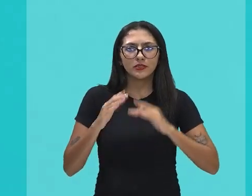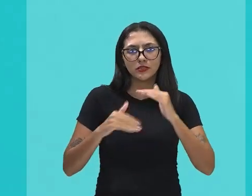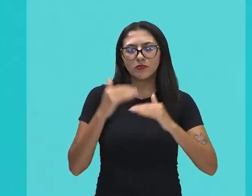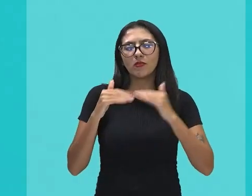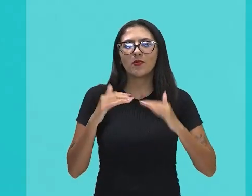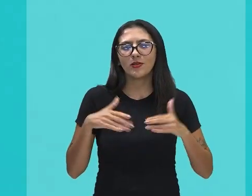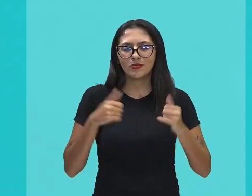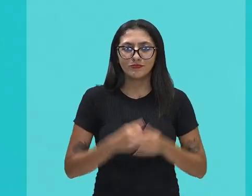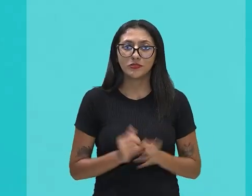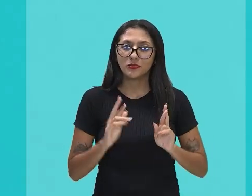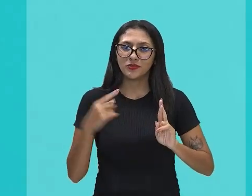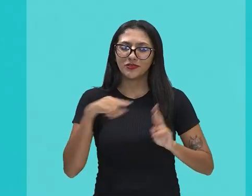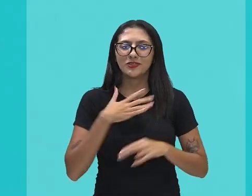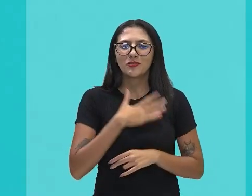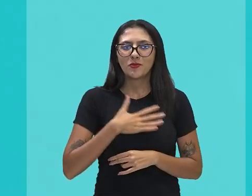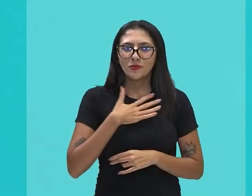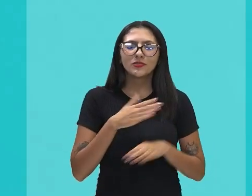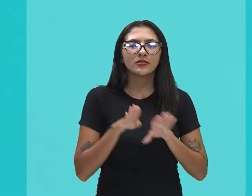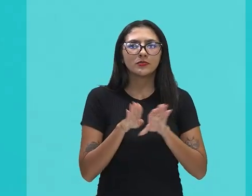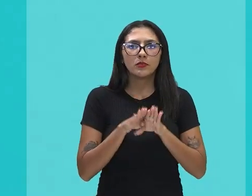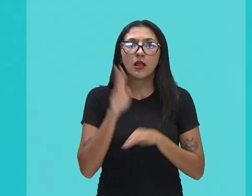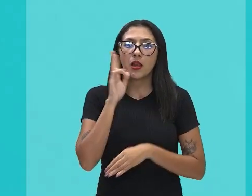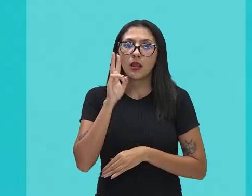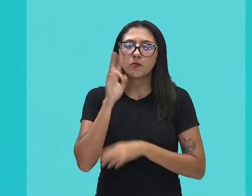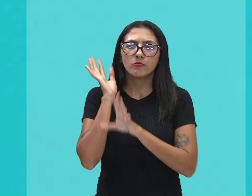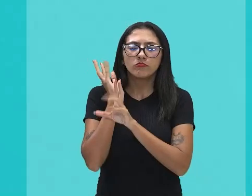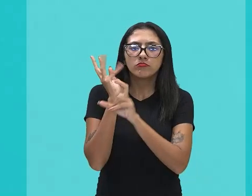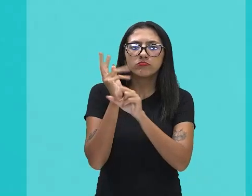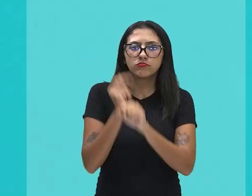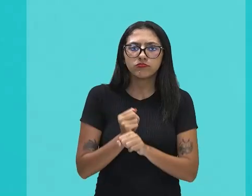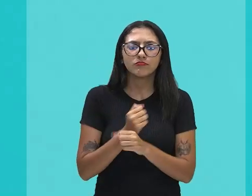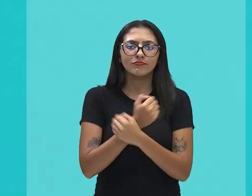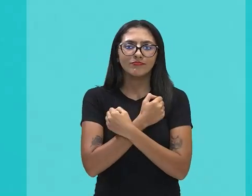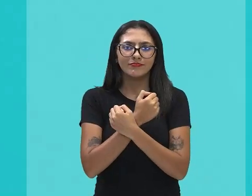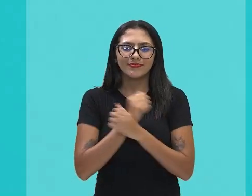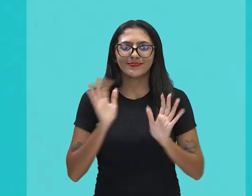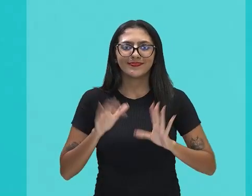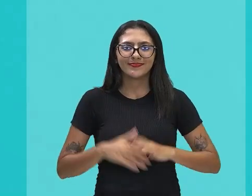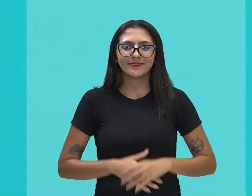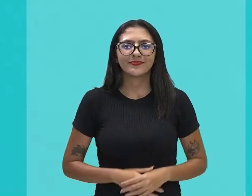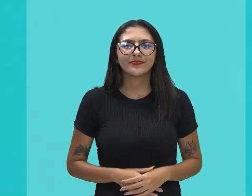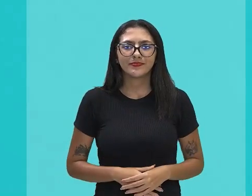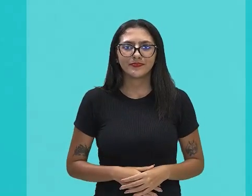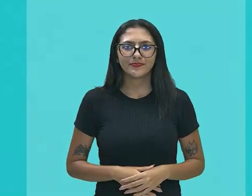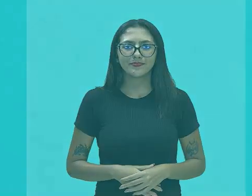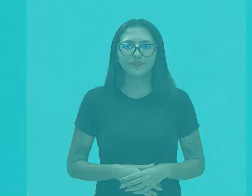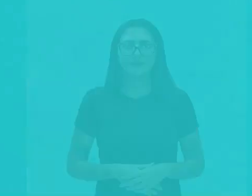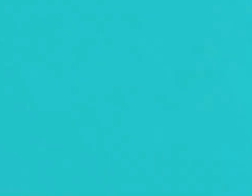Espero que vocês tenham gostado, tenham relembrado todos os conceitos. Deixo um forte abraço e até a próxima.